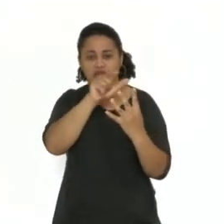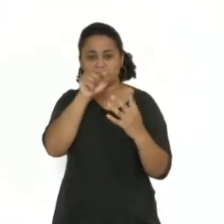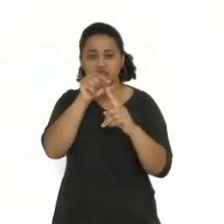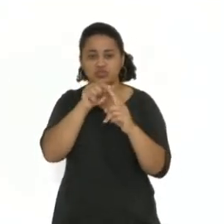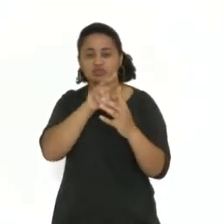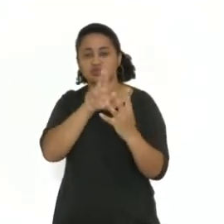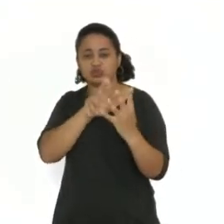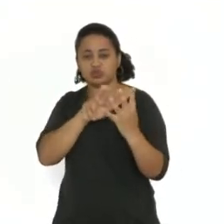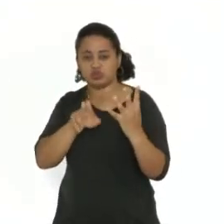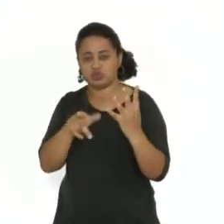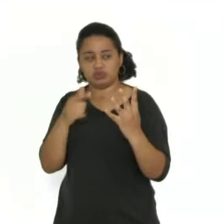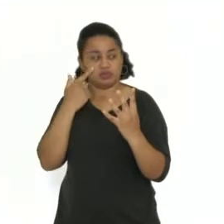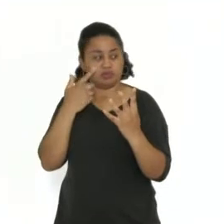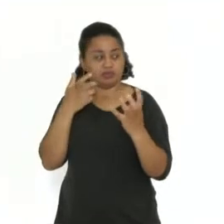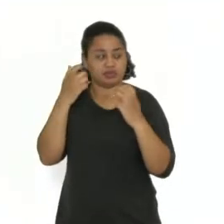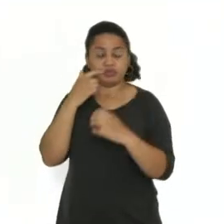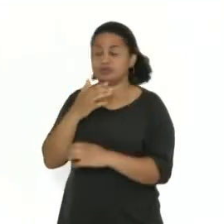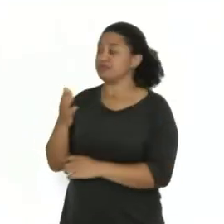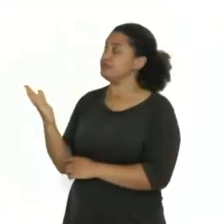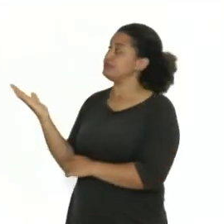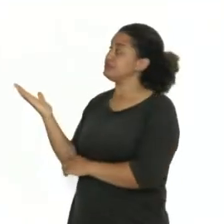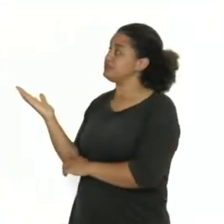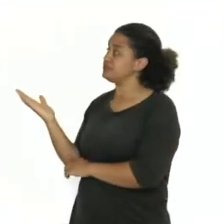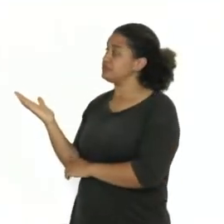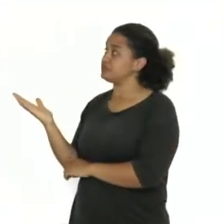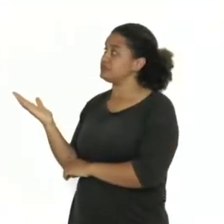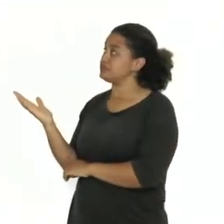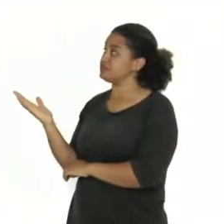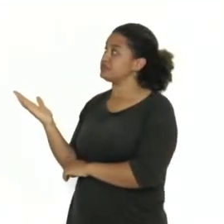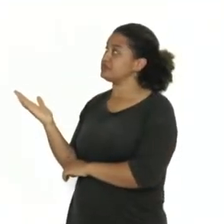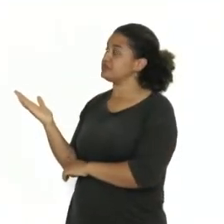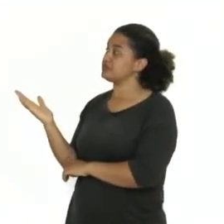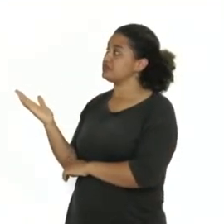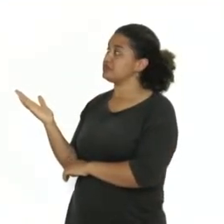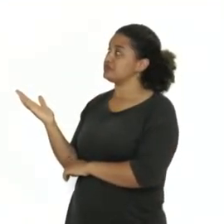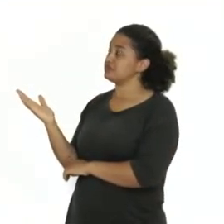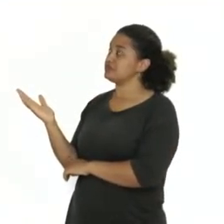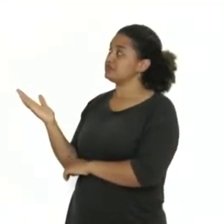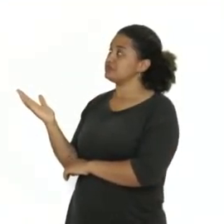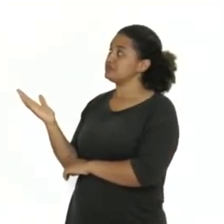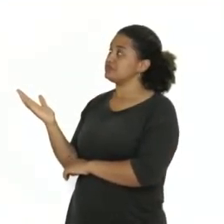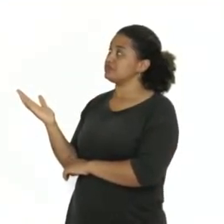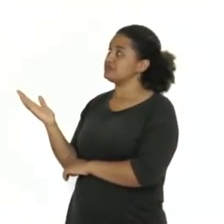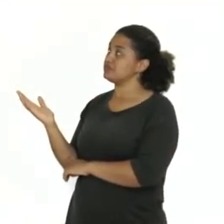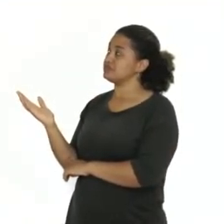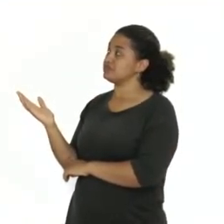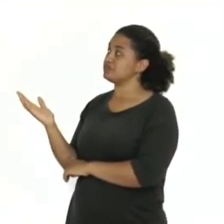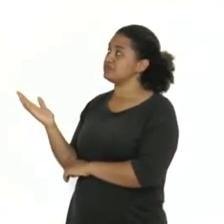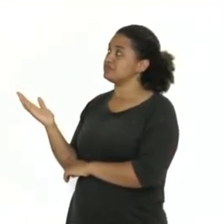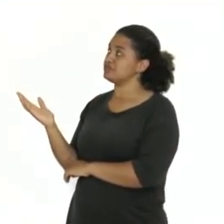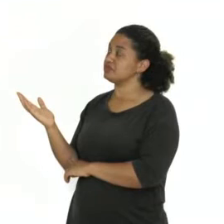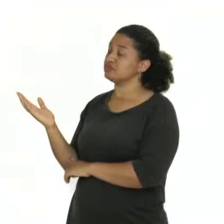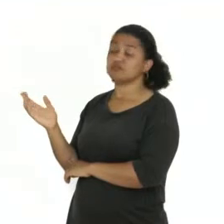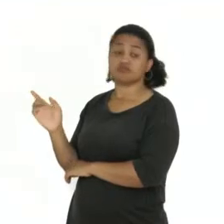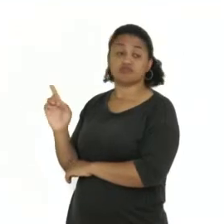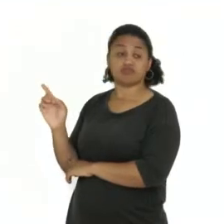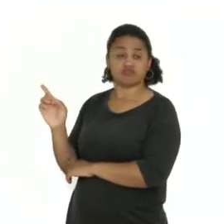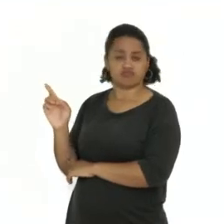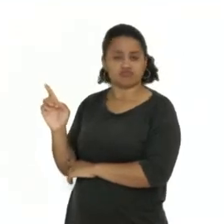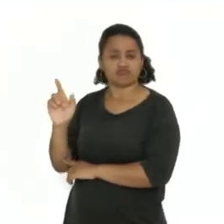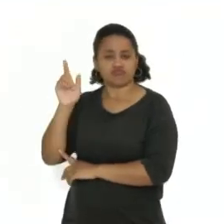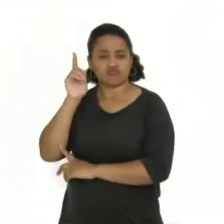submetacêntrico, acrocêntrico e o telocêntrico. Então, para que a gente consiga realizar essa definição,